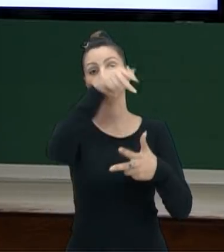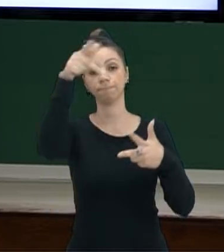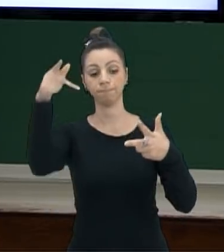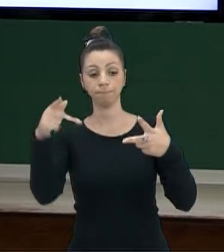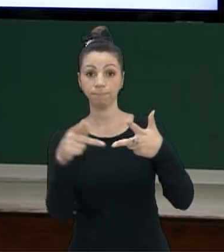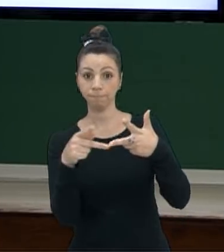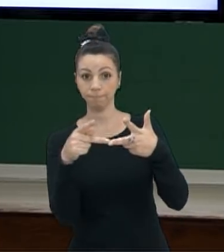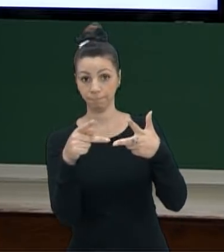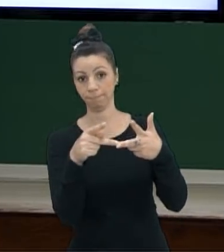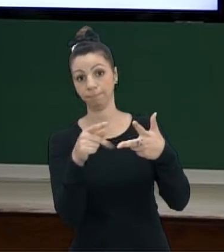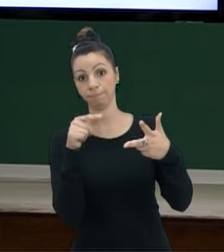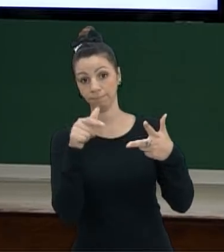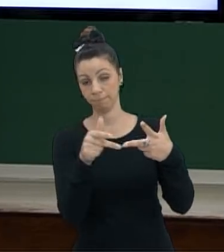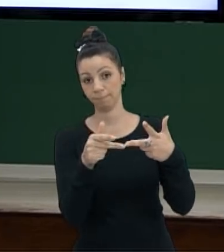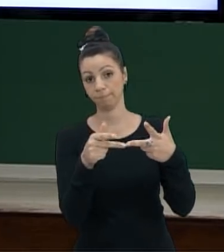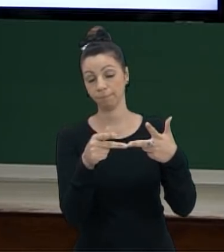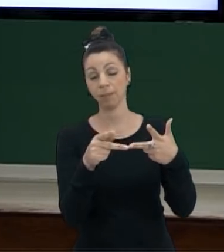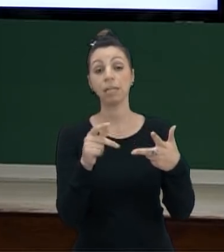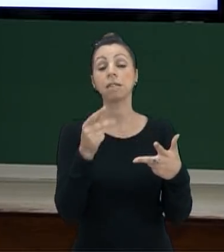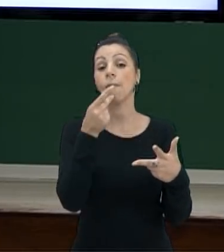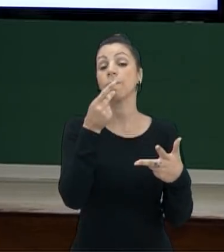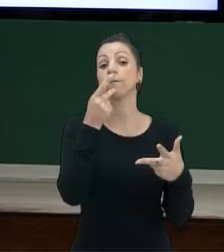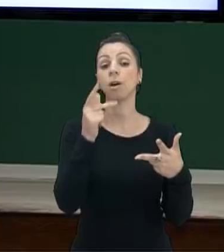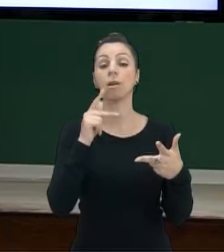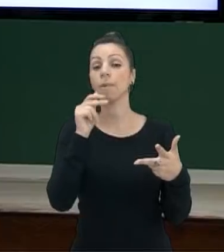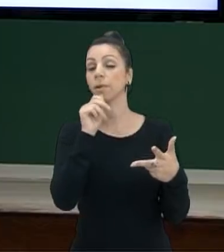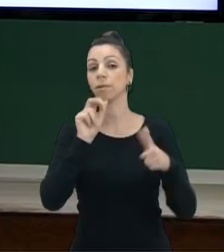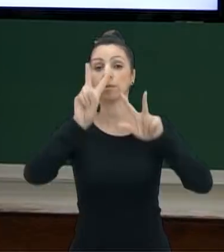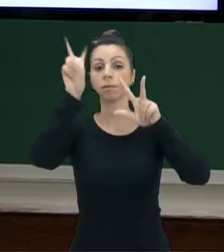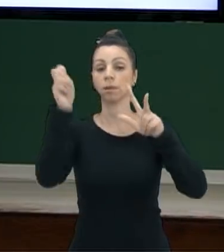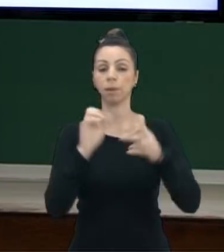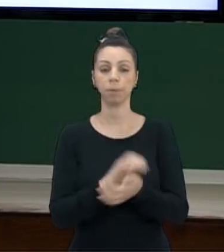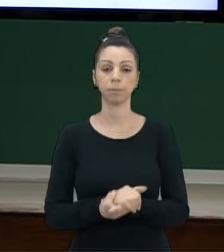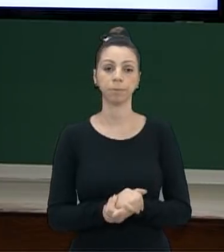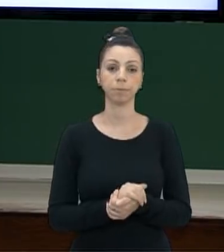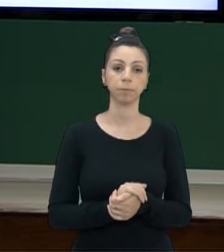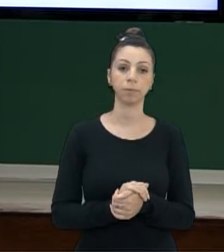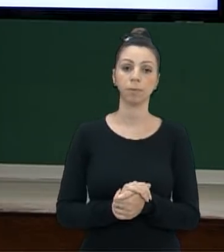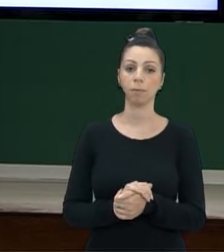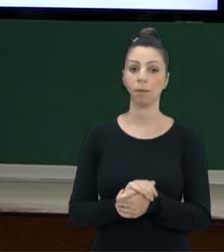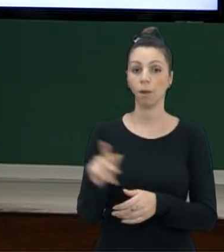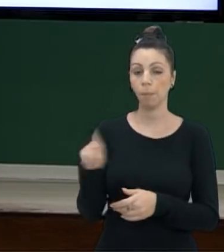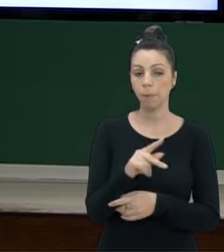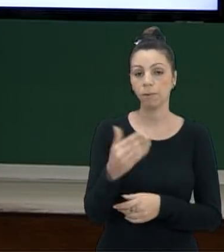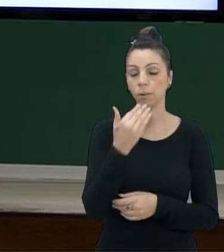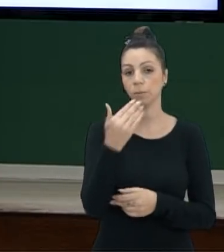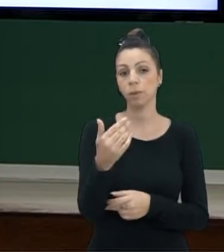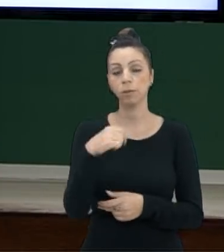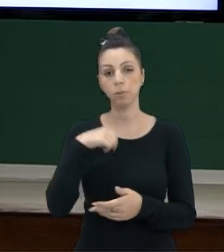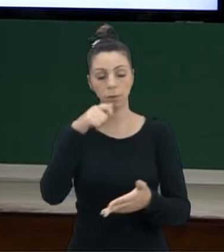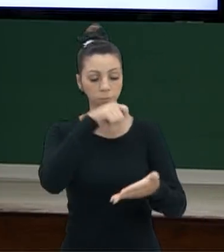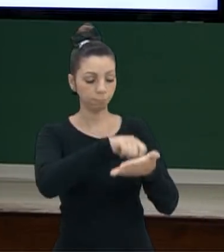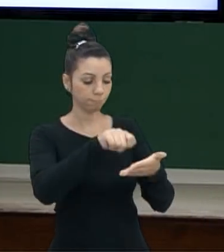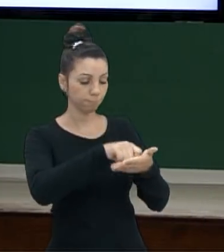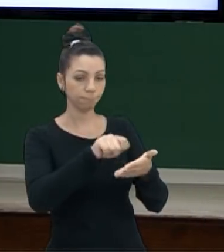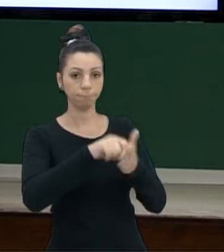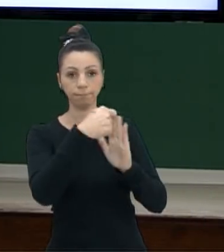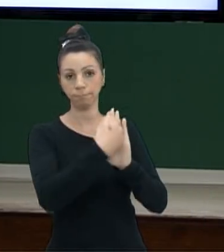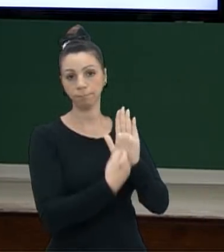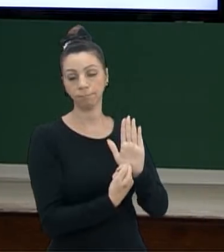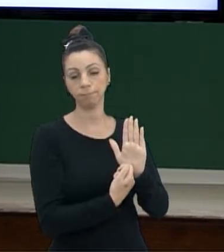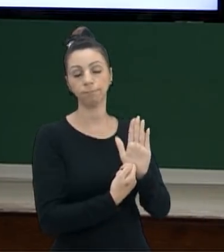pessoa? Quando eu vou falar sobre um assunto lá, a professora pediu para que eu faça um texto sobre